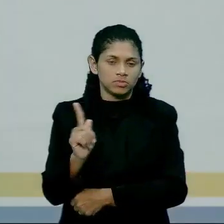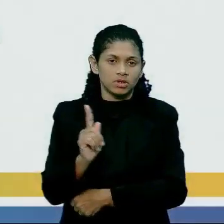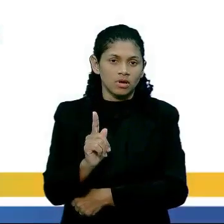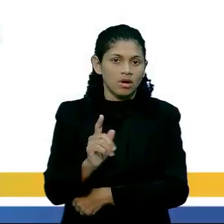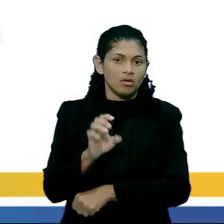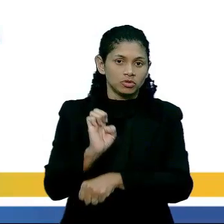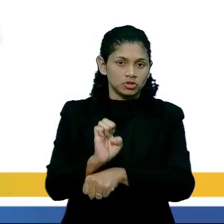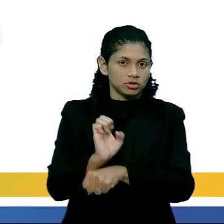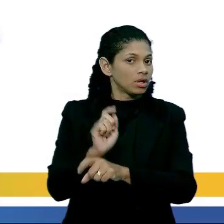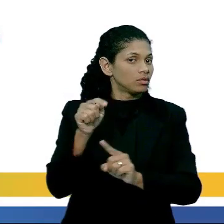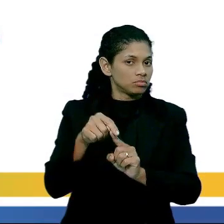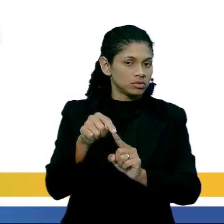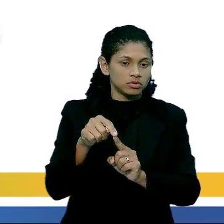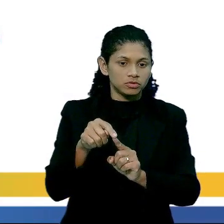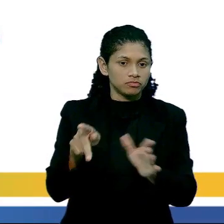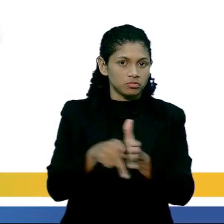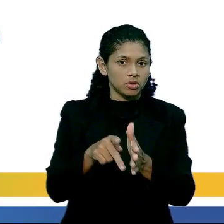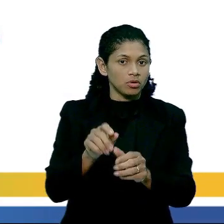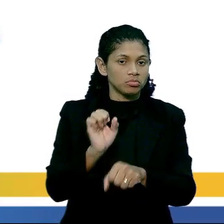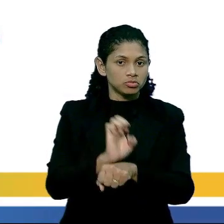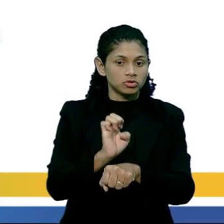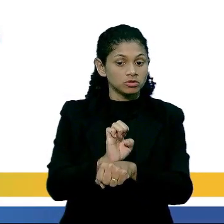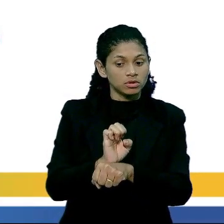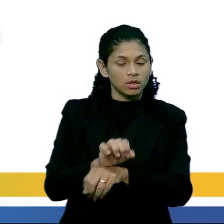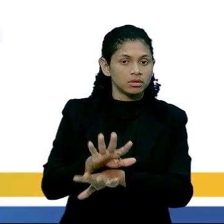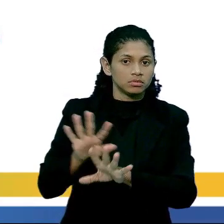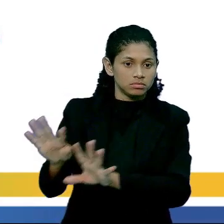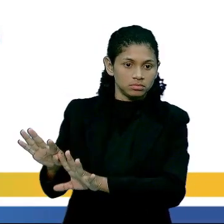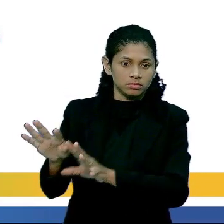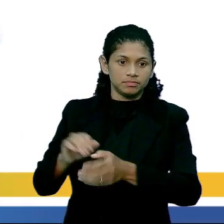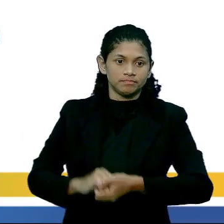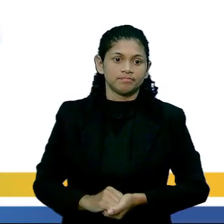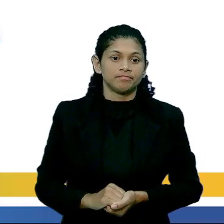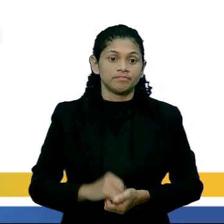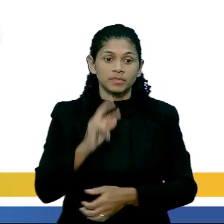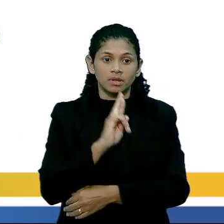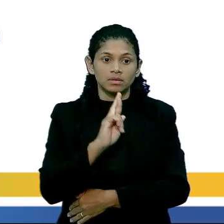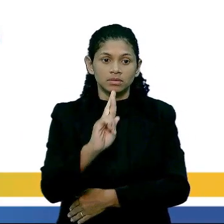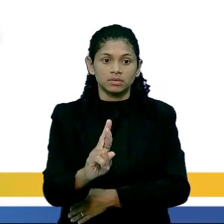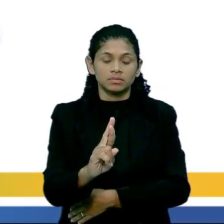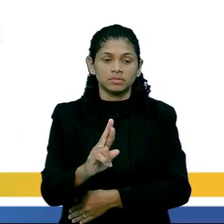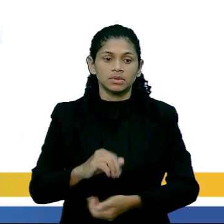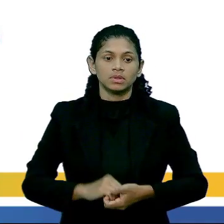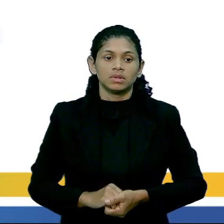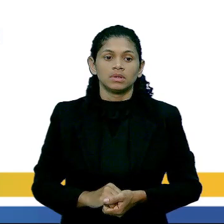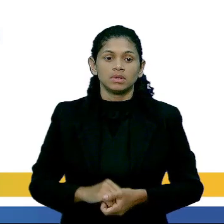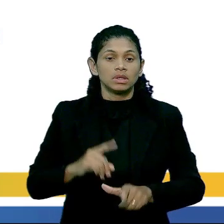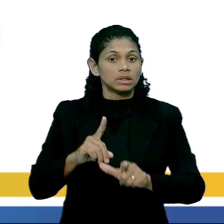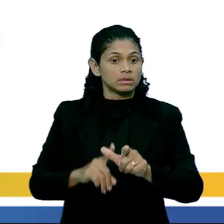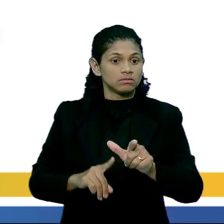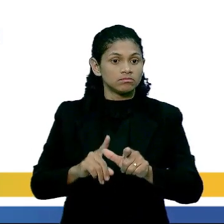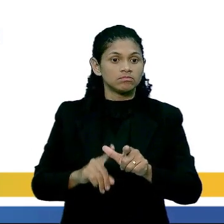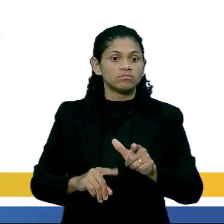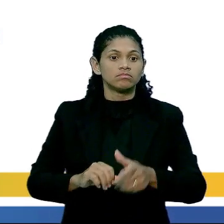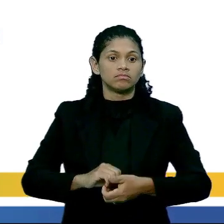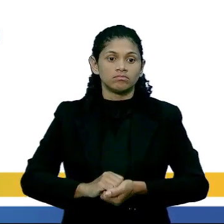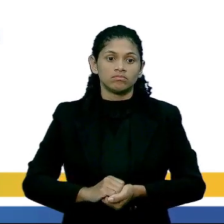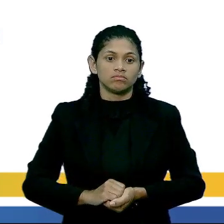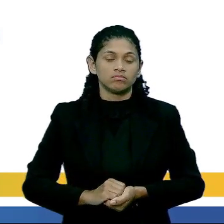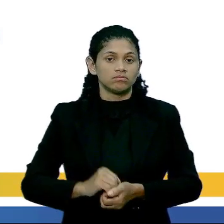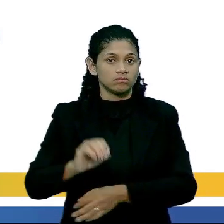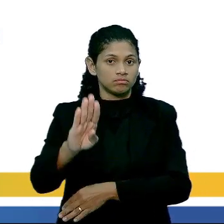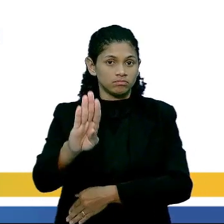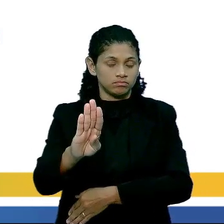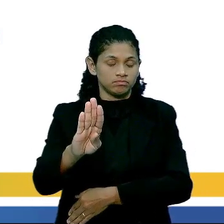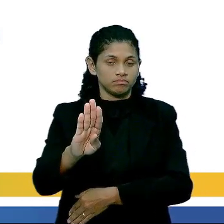propiciar esse aí tá essas políticas assistencialista Então nossa resposta aí né ensinar educar